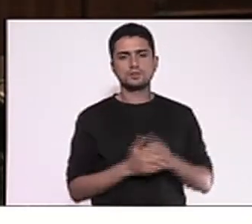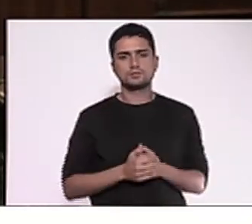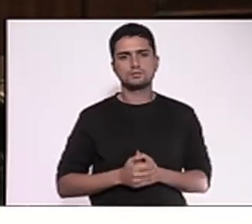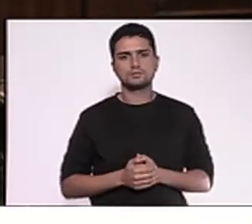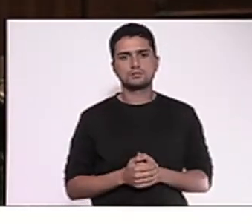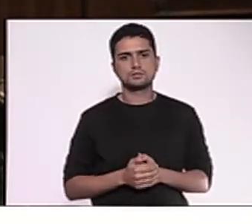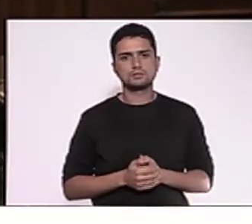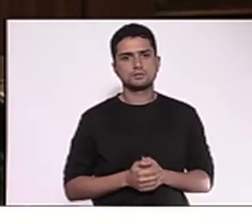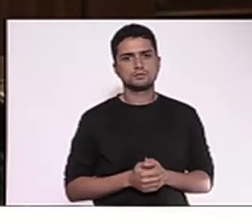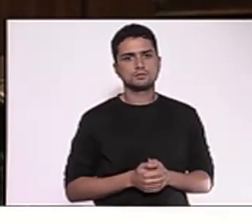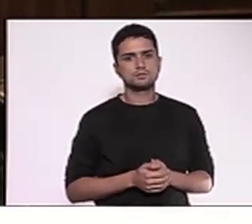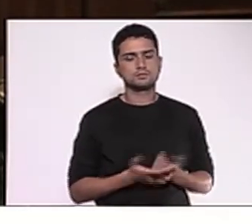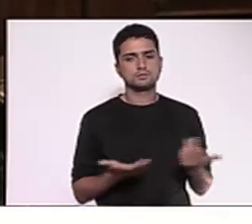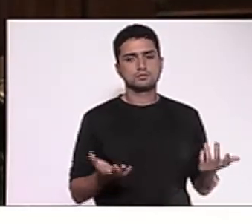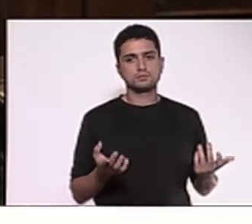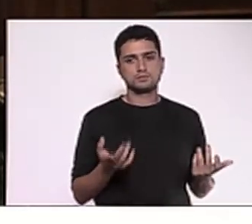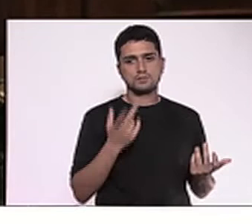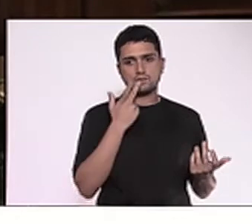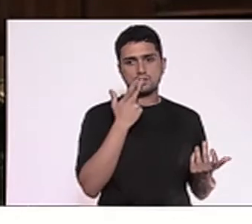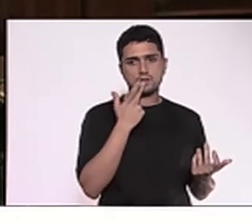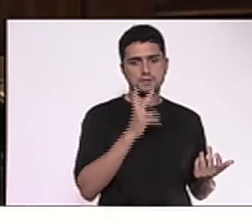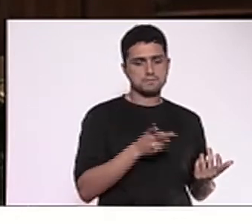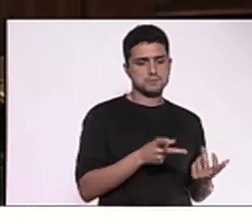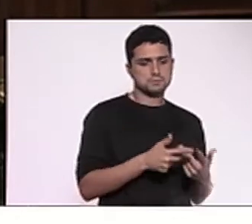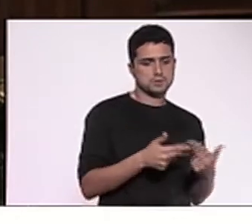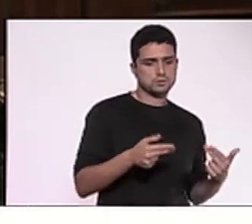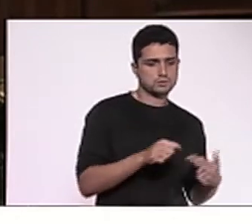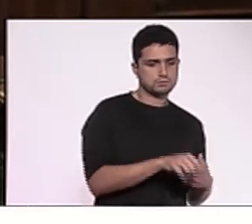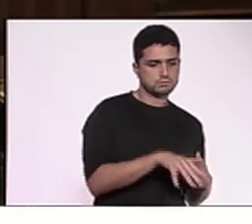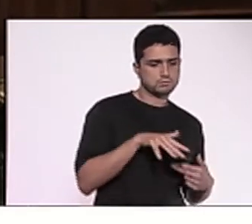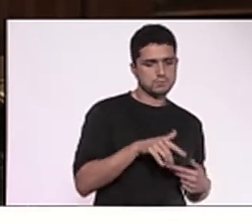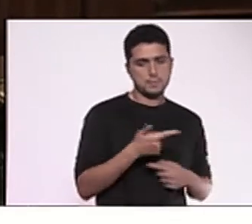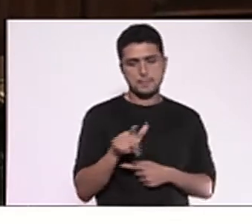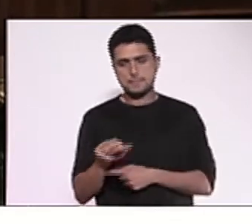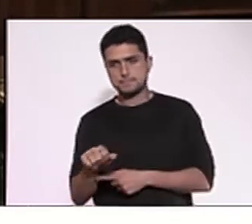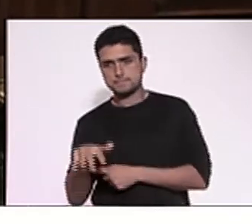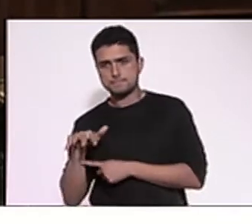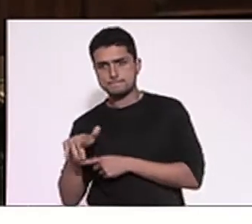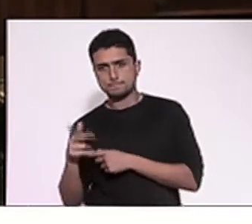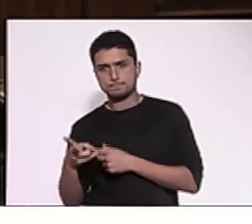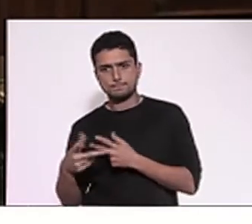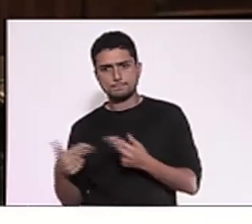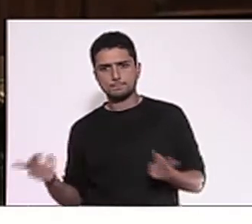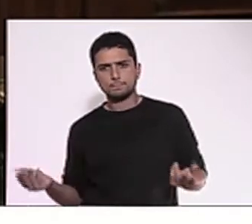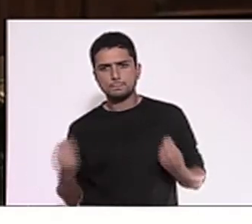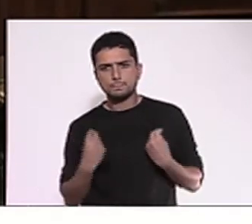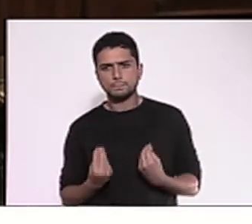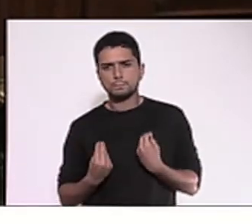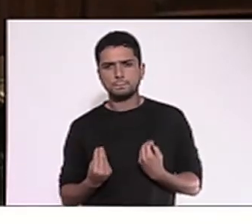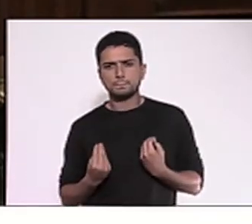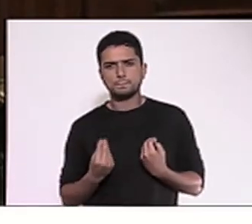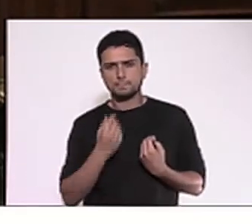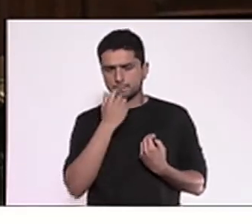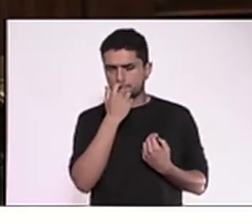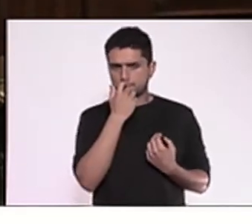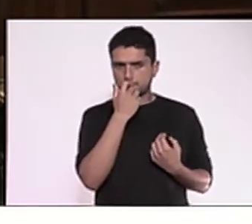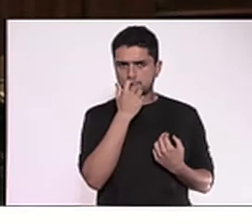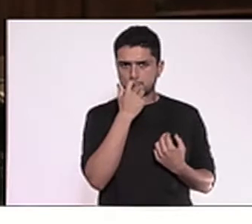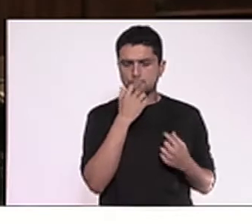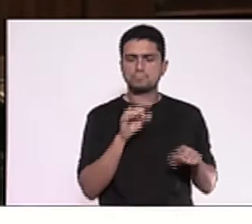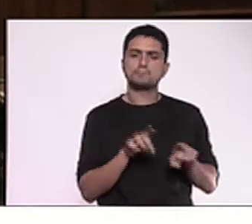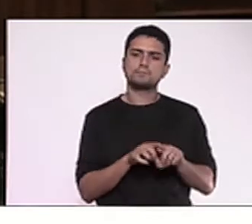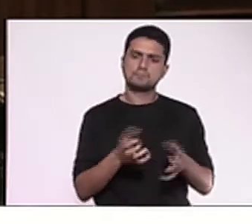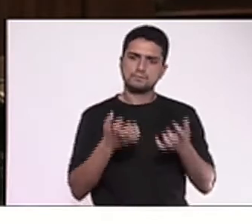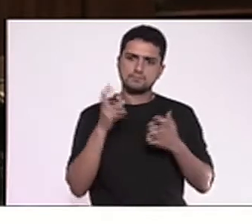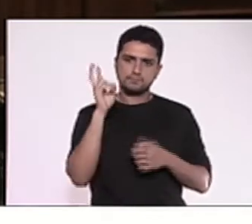auditório. Só tem essa saída. E mais, quero aqui lembrar que há impropriedades não apenas em relação